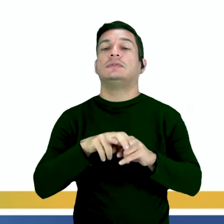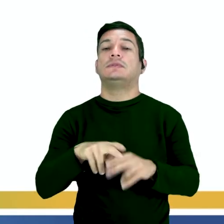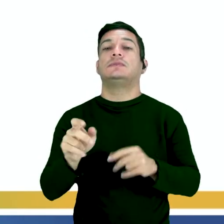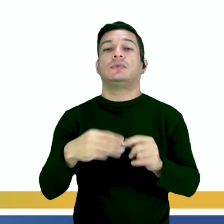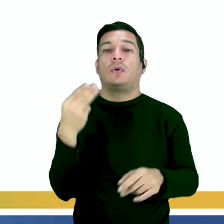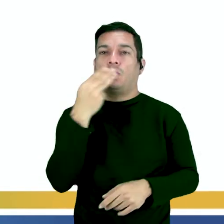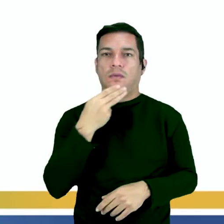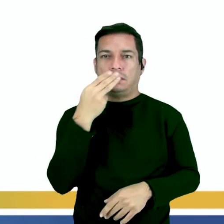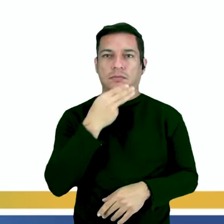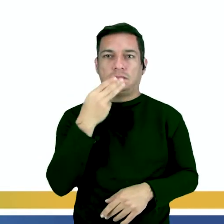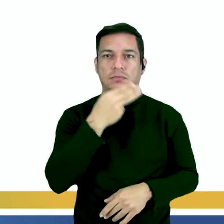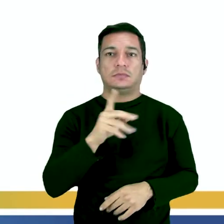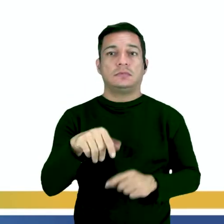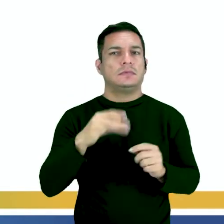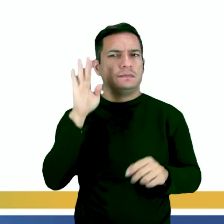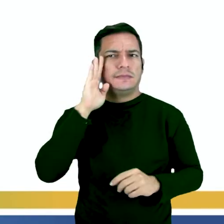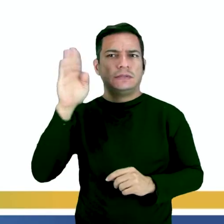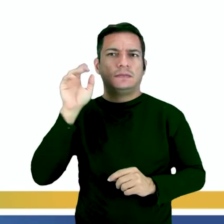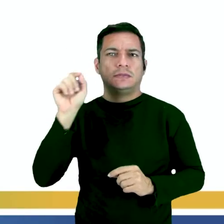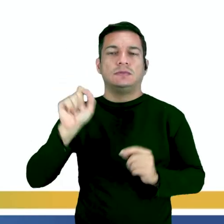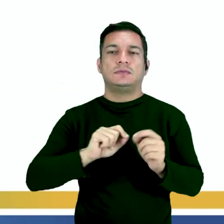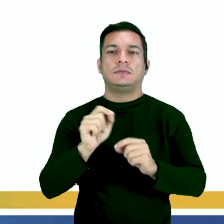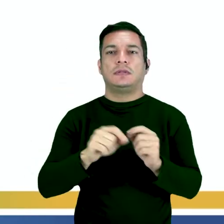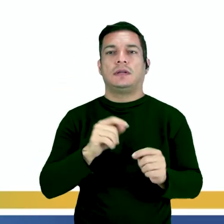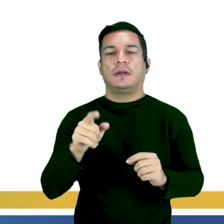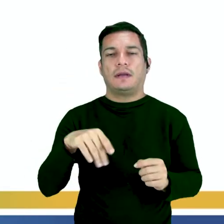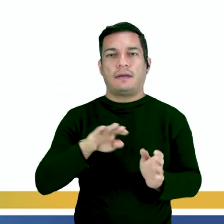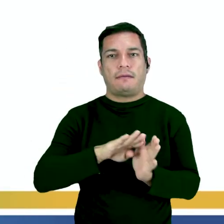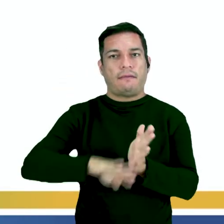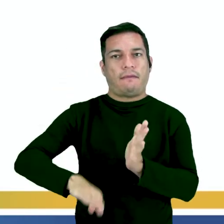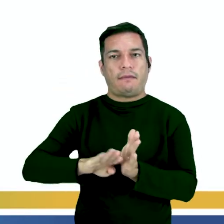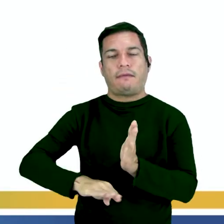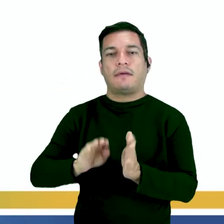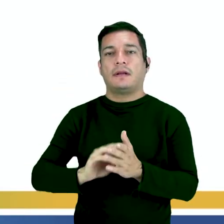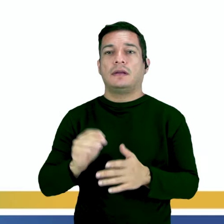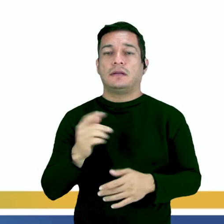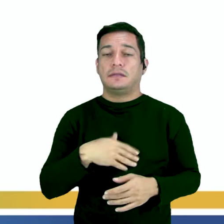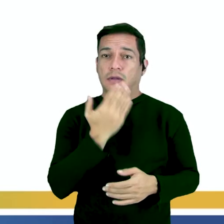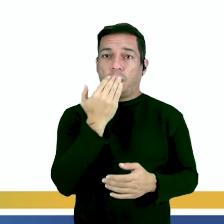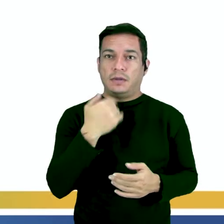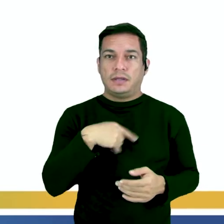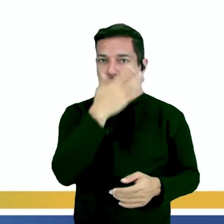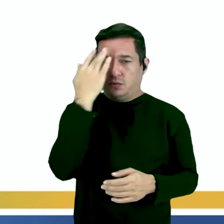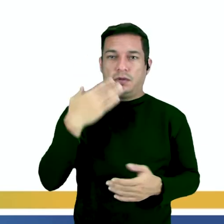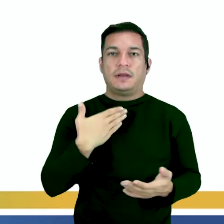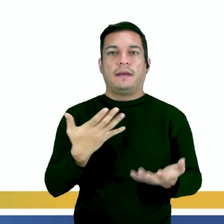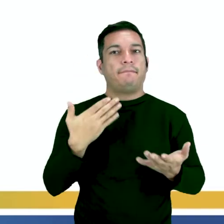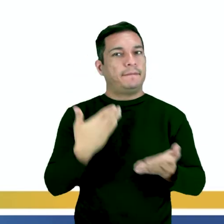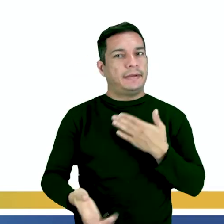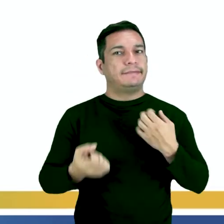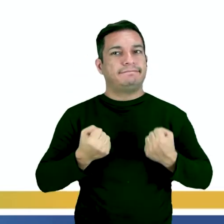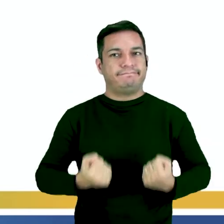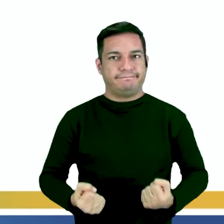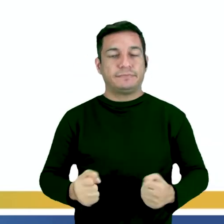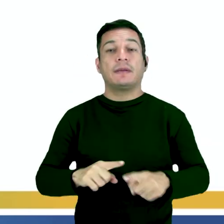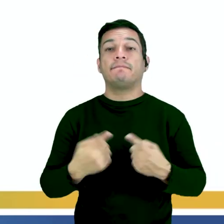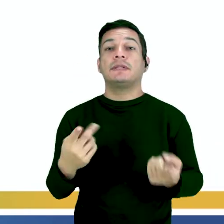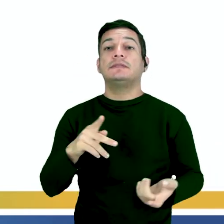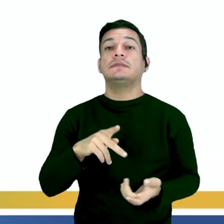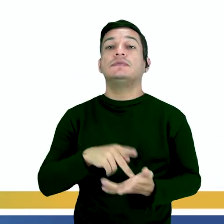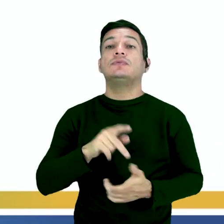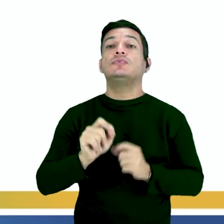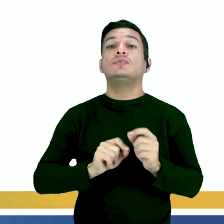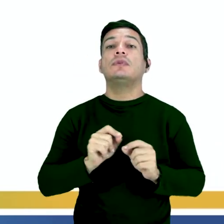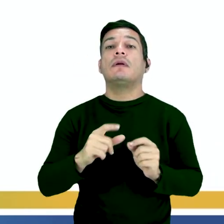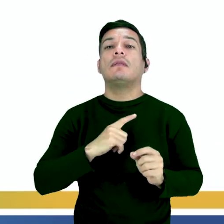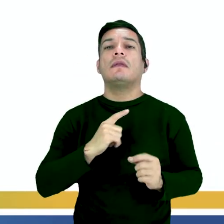o açúcar é um dos principais itens eliminados da alimentação de quem quer perder peso. Mas, na verdade, o que